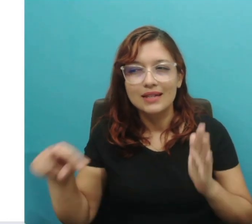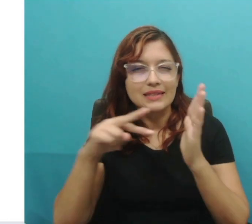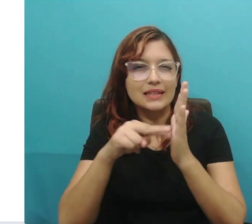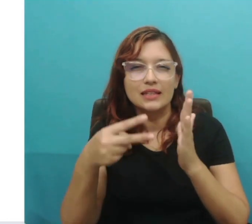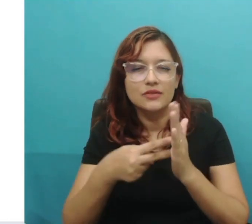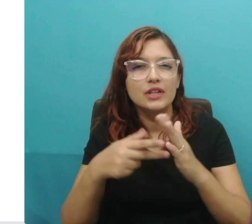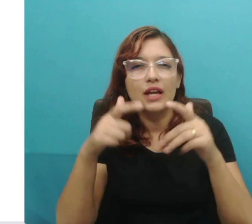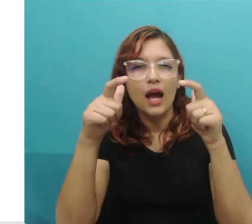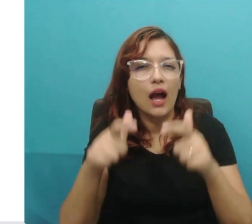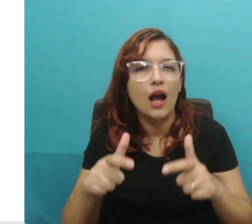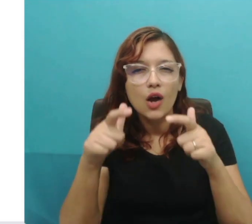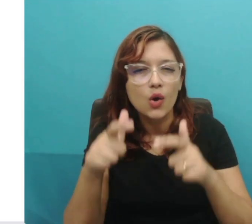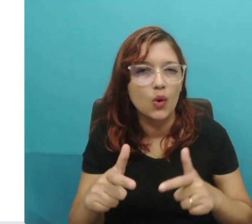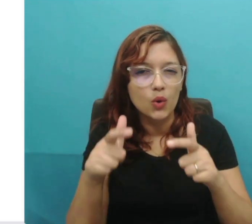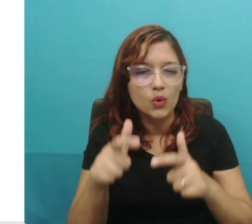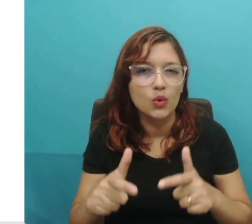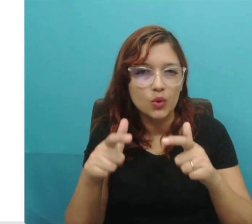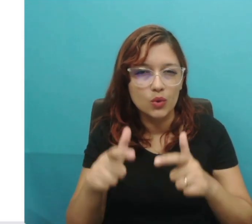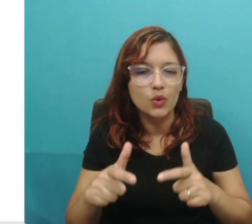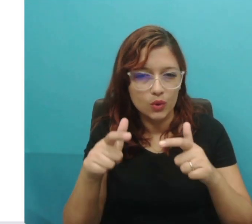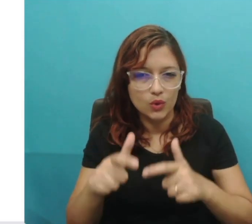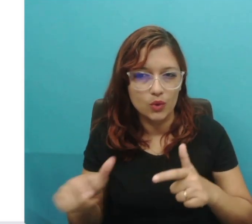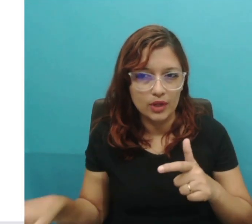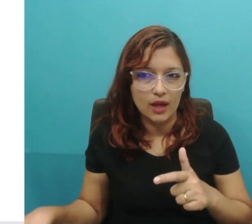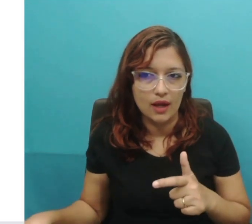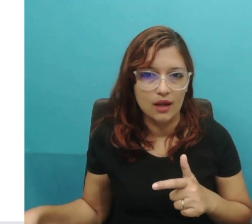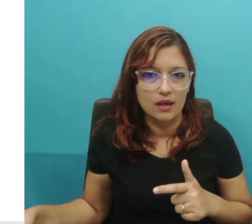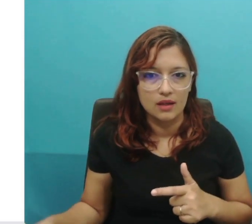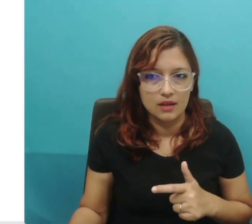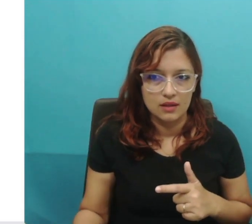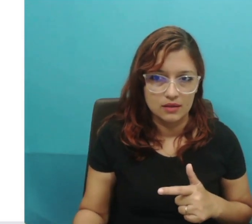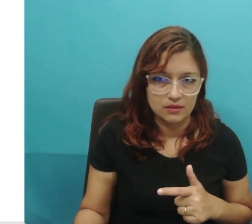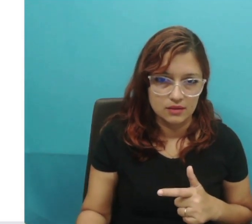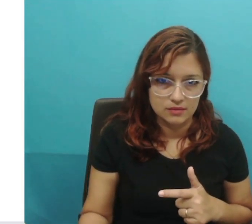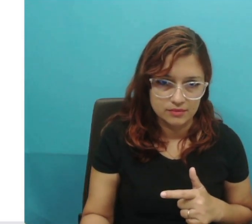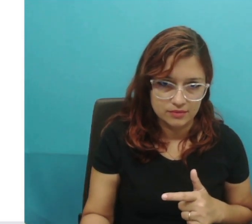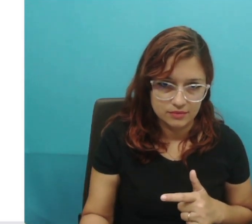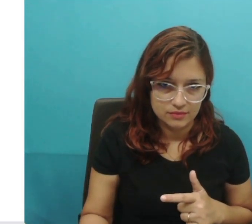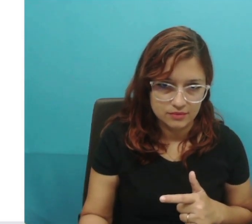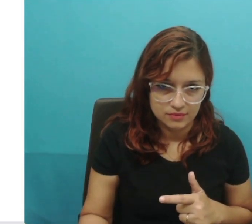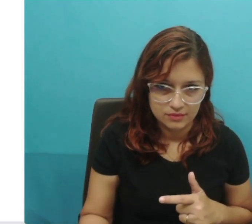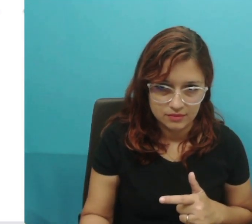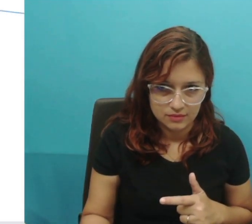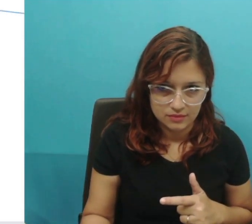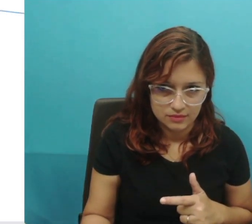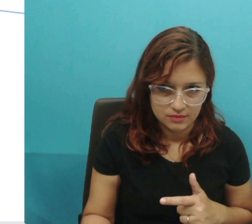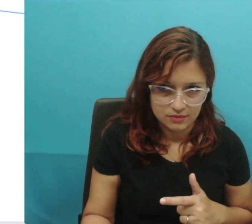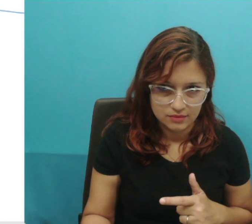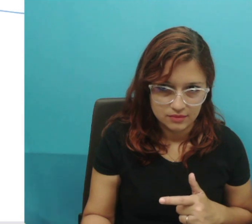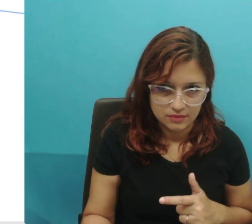E aqui esse na, que se refere a lugar,